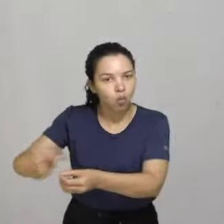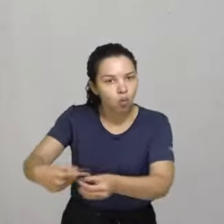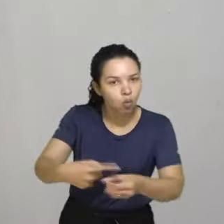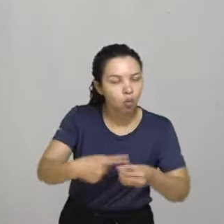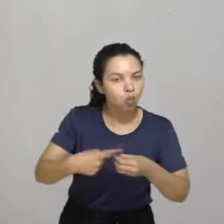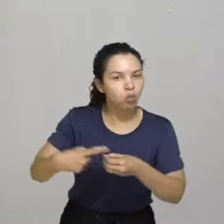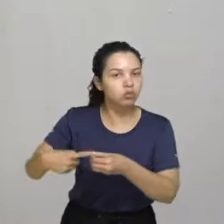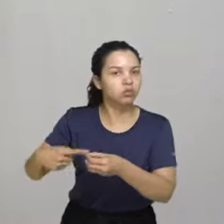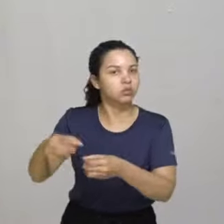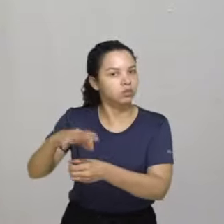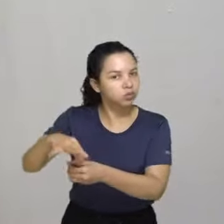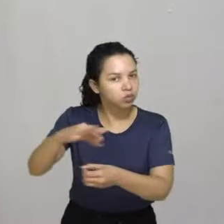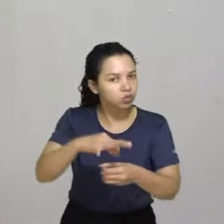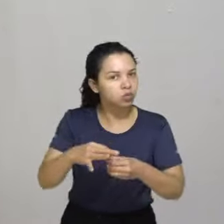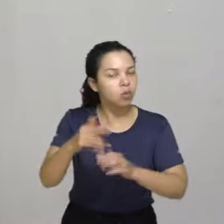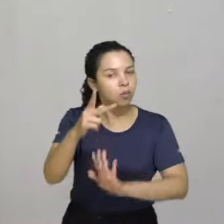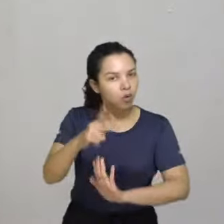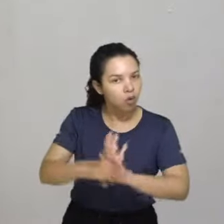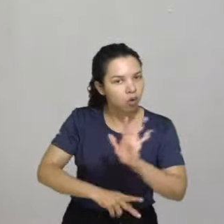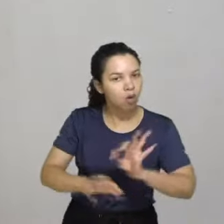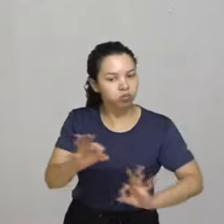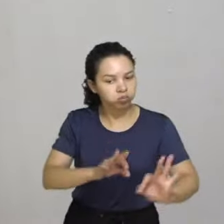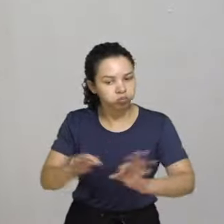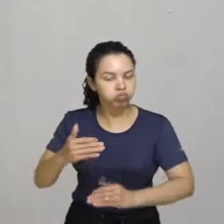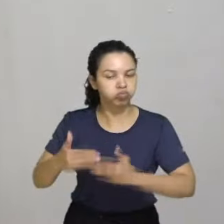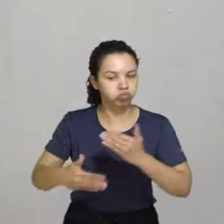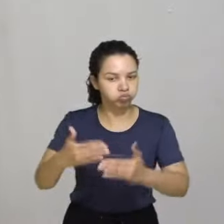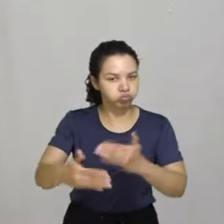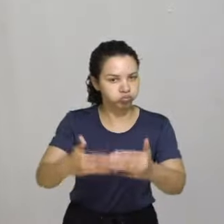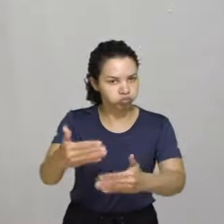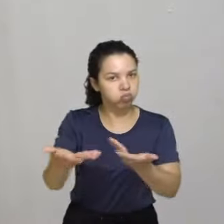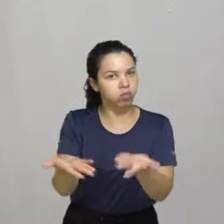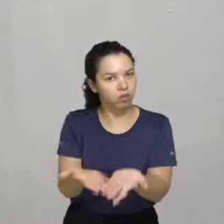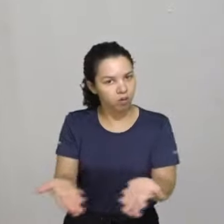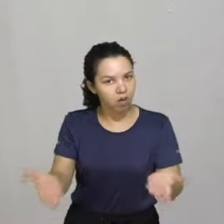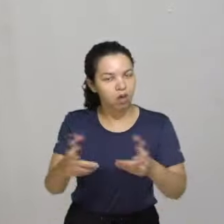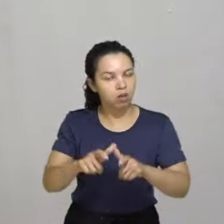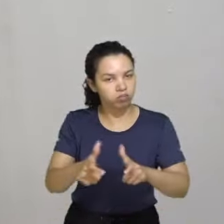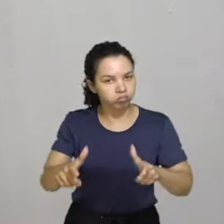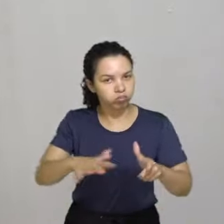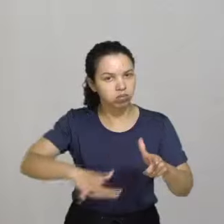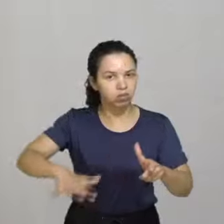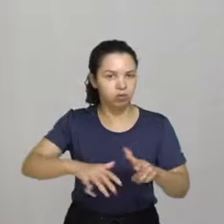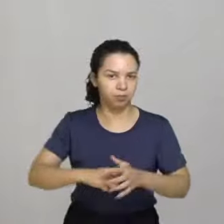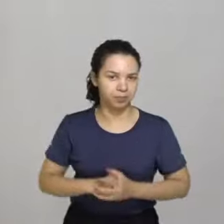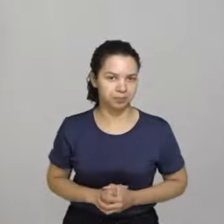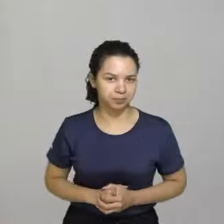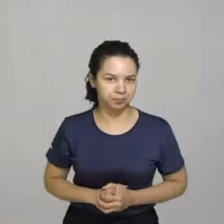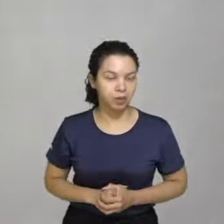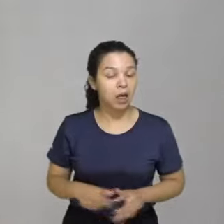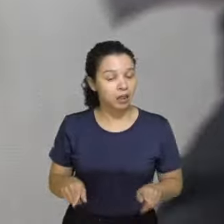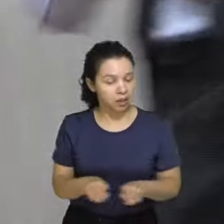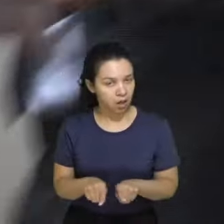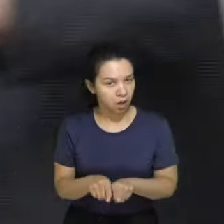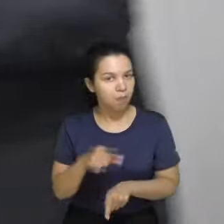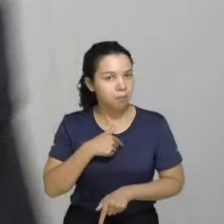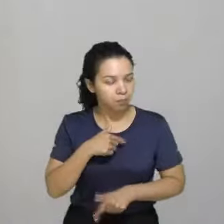andamento aos seus projetos em prol do desenvolvimento de suas regiões. Nesta casa, protocolei inúmeros projetos de